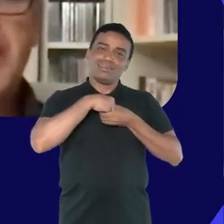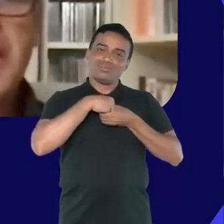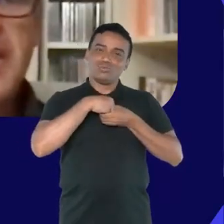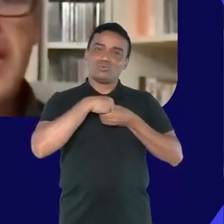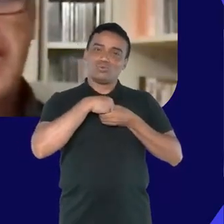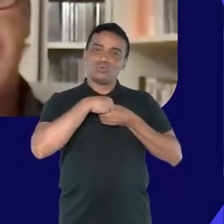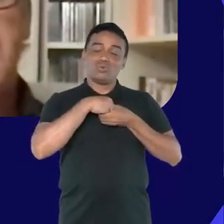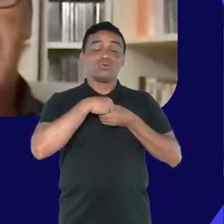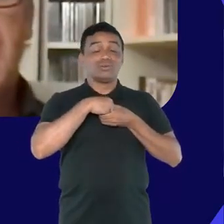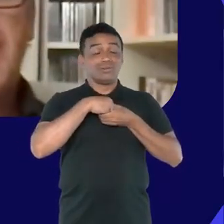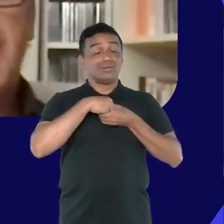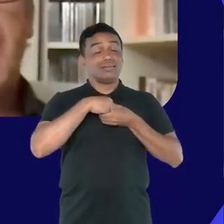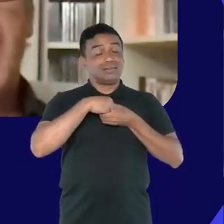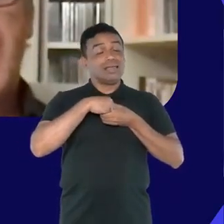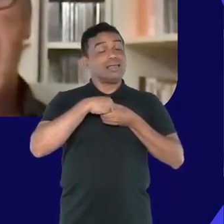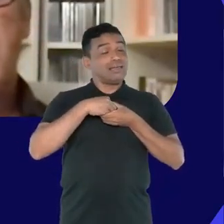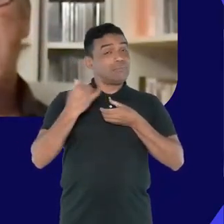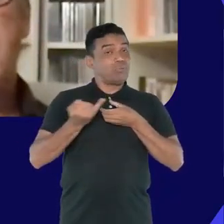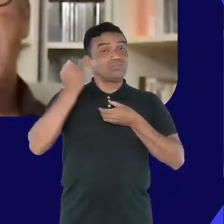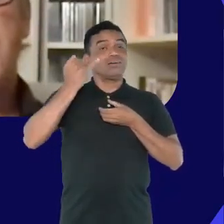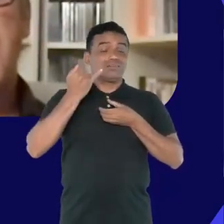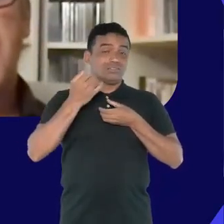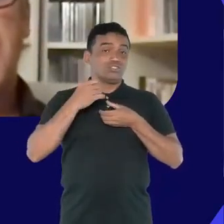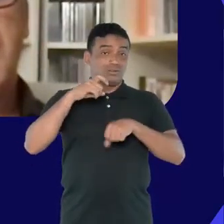Na escrita